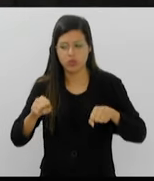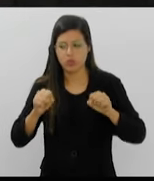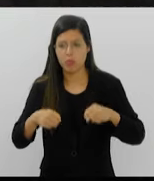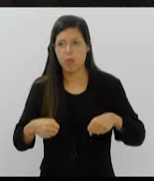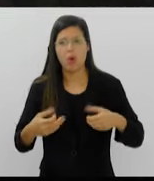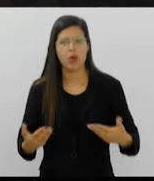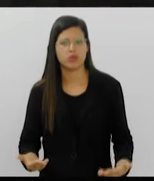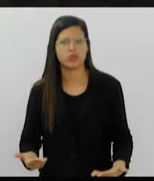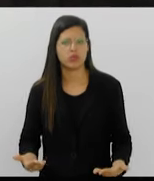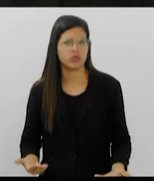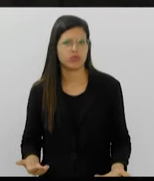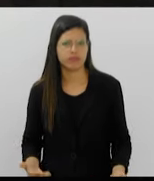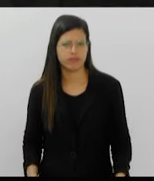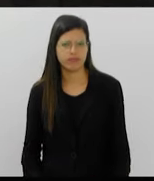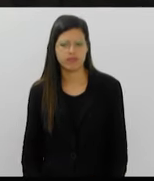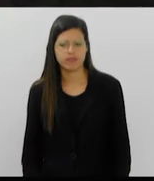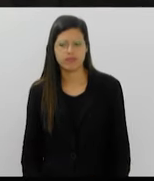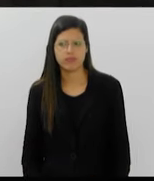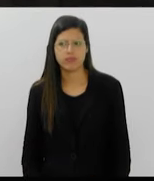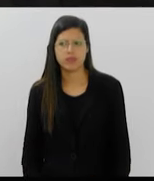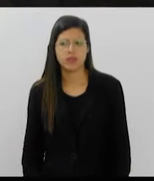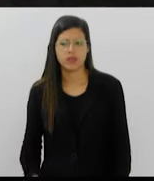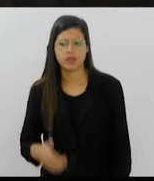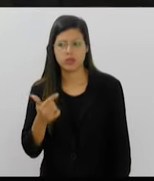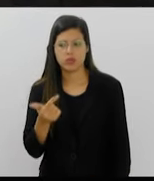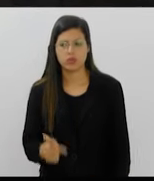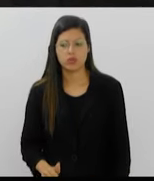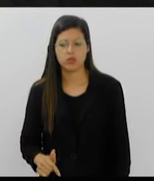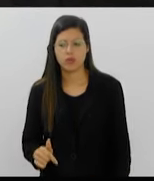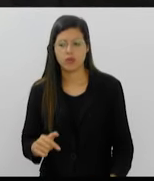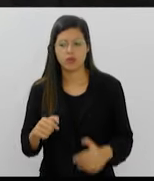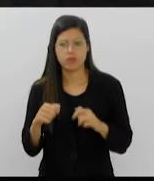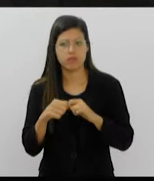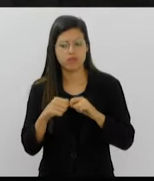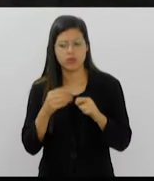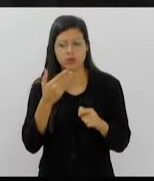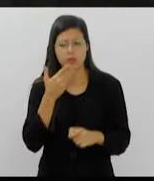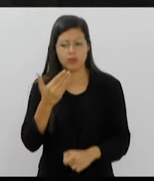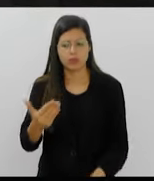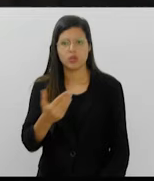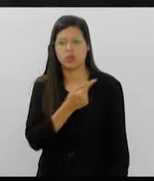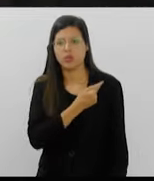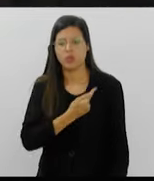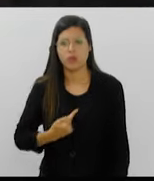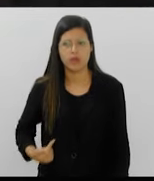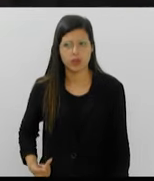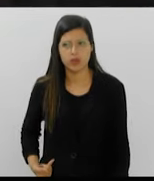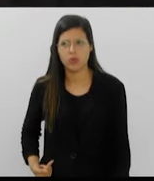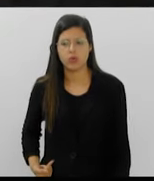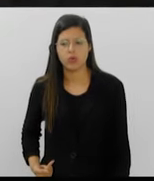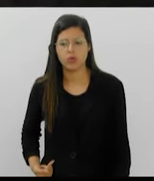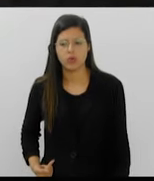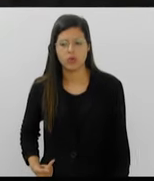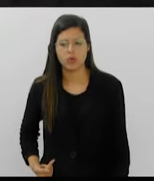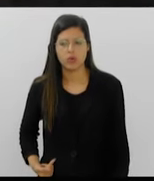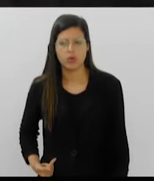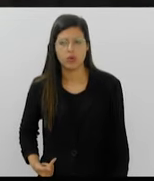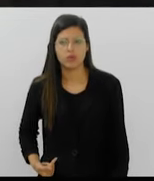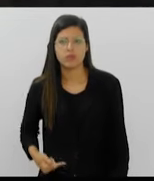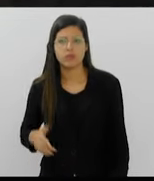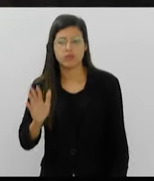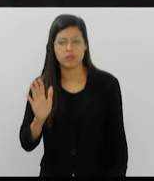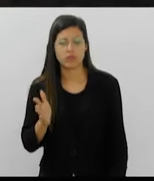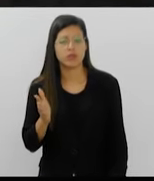negro. Então, mais uma vez, eu faço um apelo ao governador. Governador, já que os seus